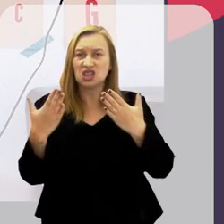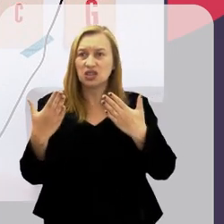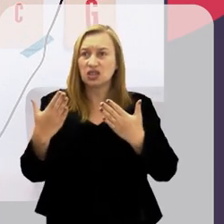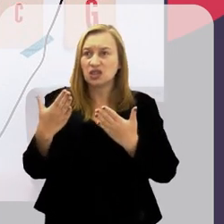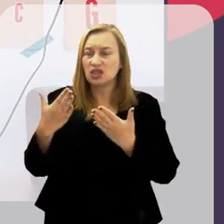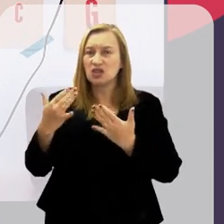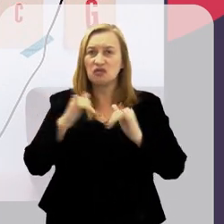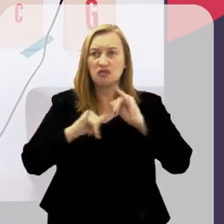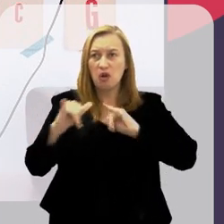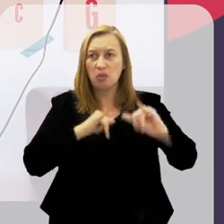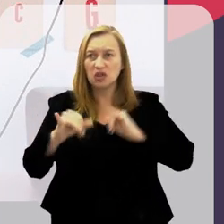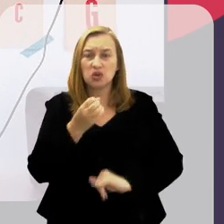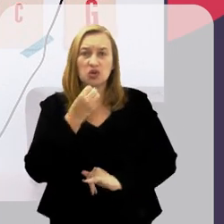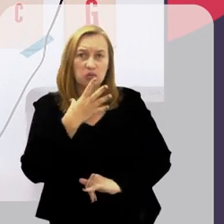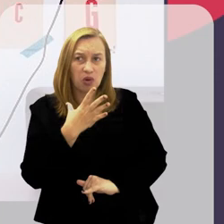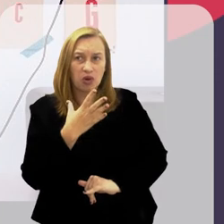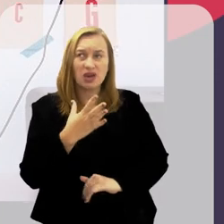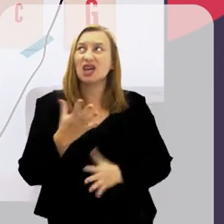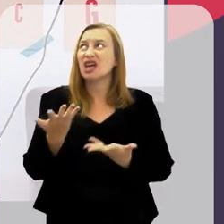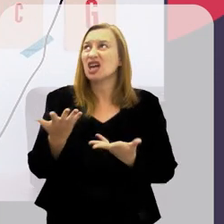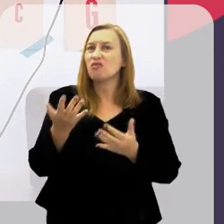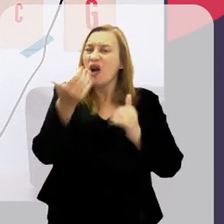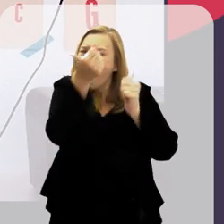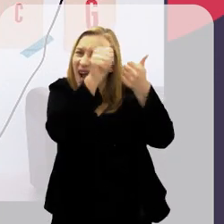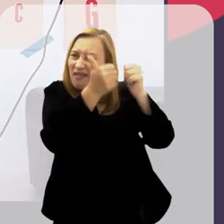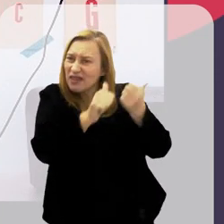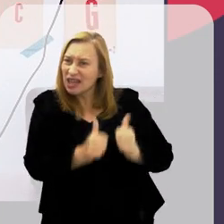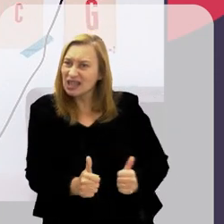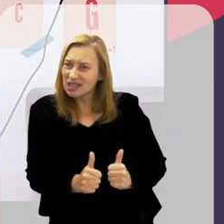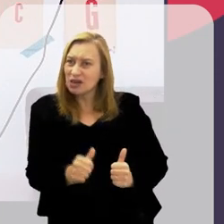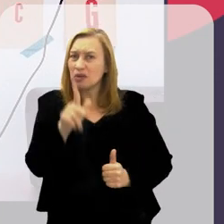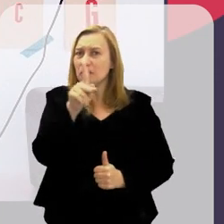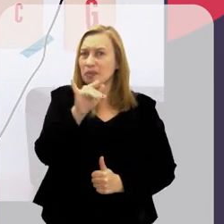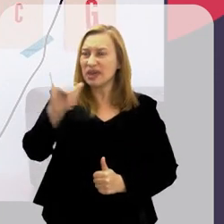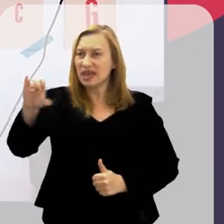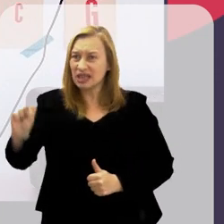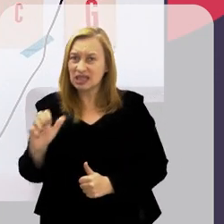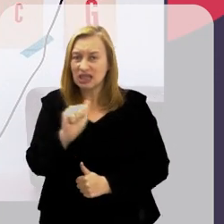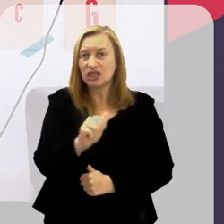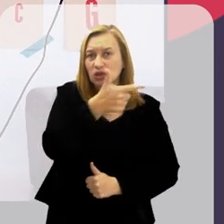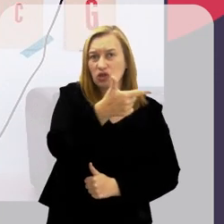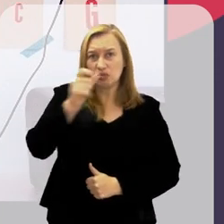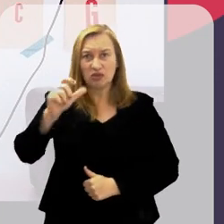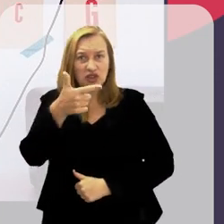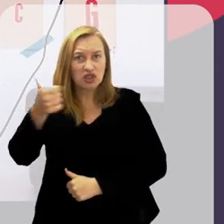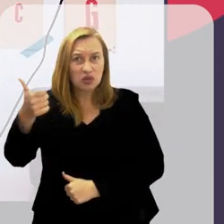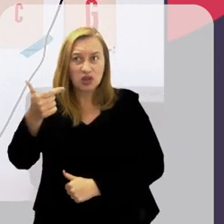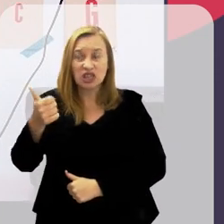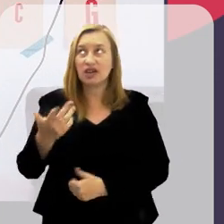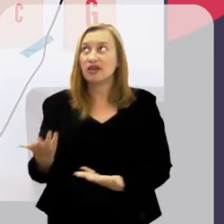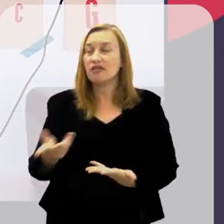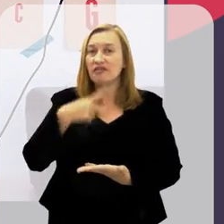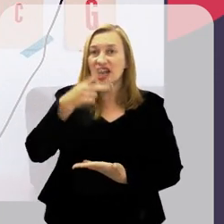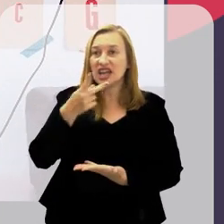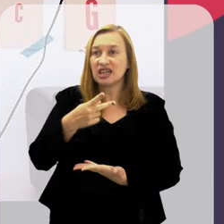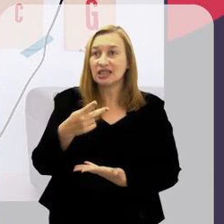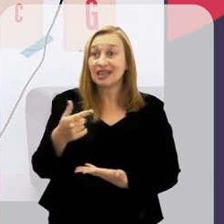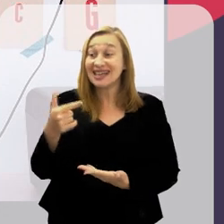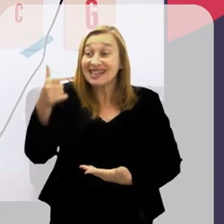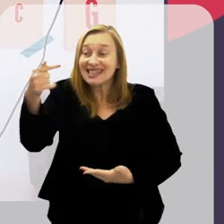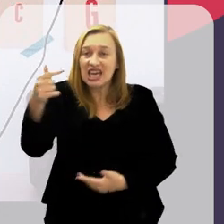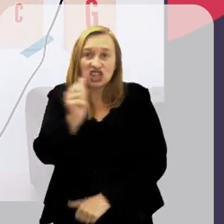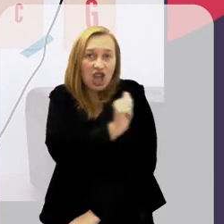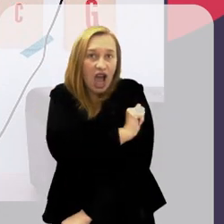assunto é matemática. Foi divulgada há cerca de um mês a avaliação PISA de 2022, dizendo que 7 a cada